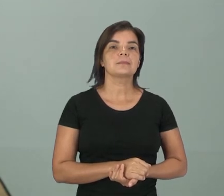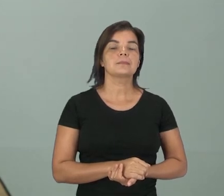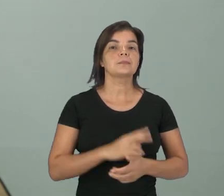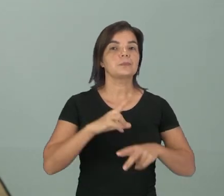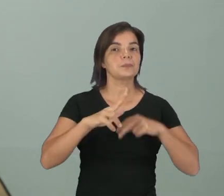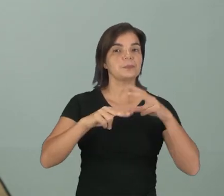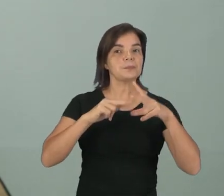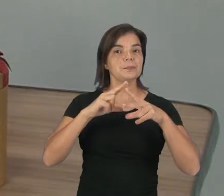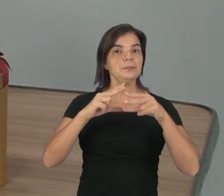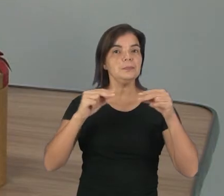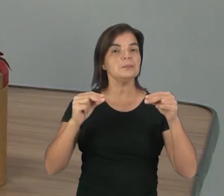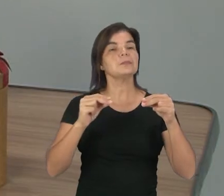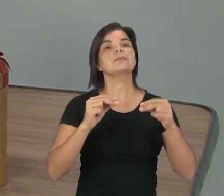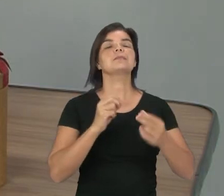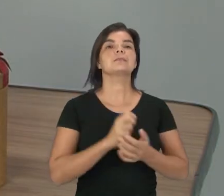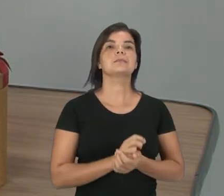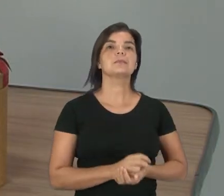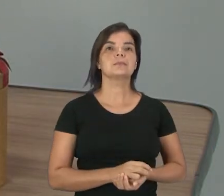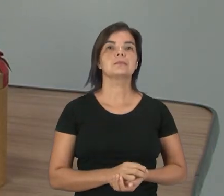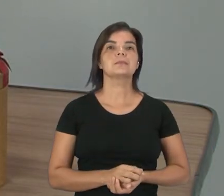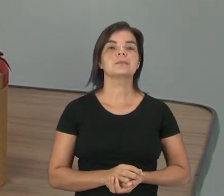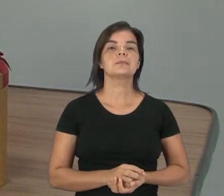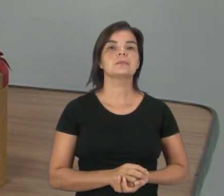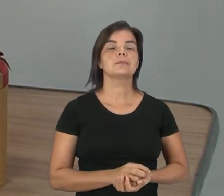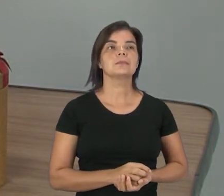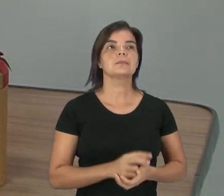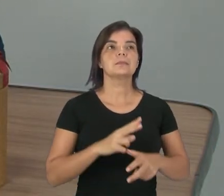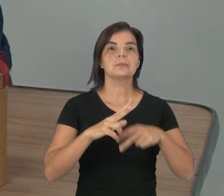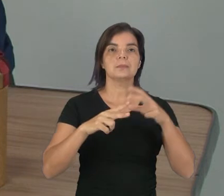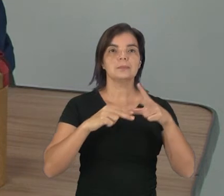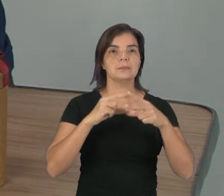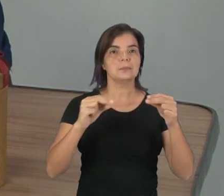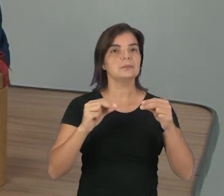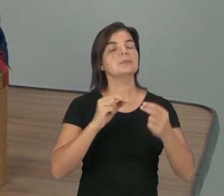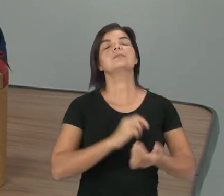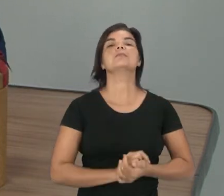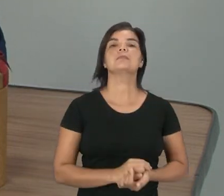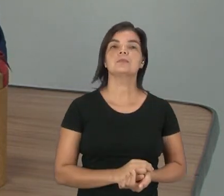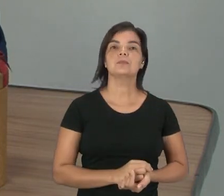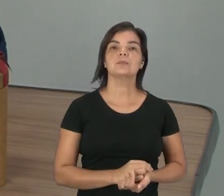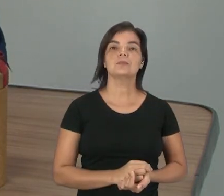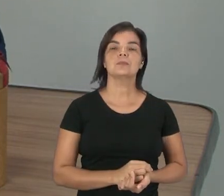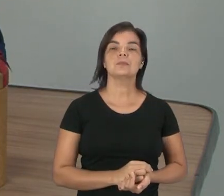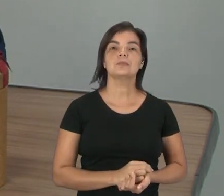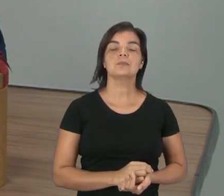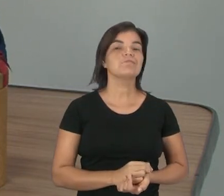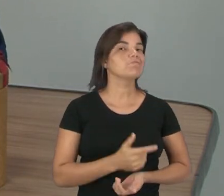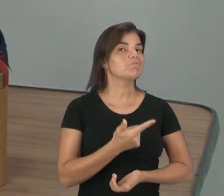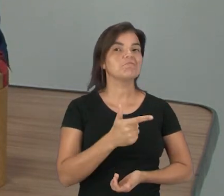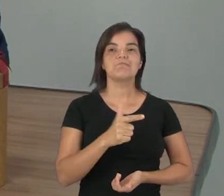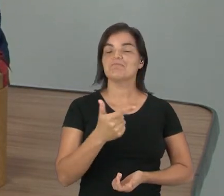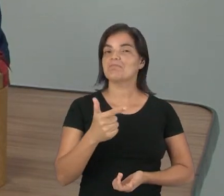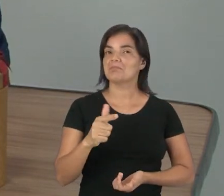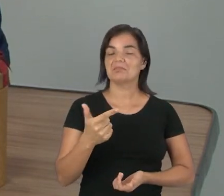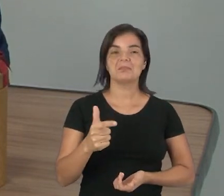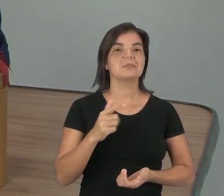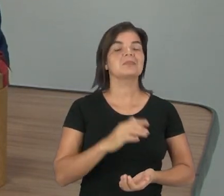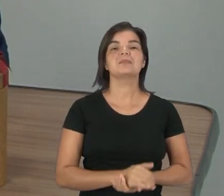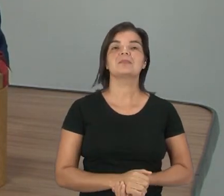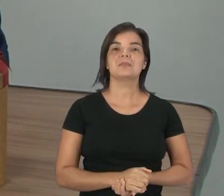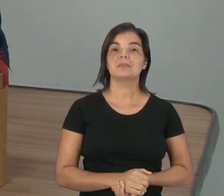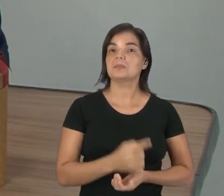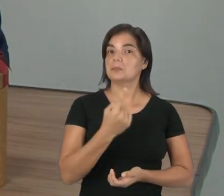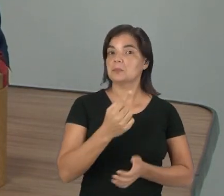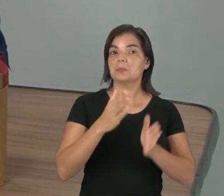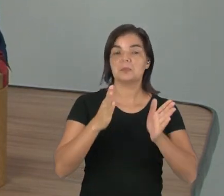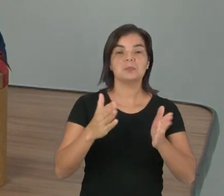O presente... Vamos lá? O presente não está